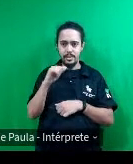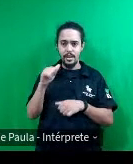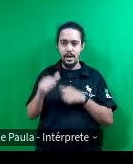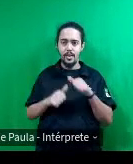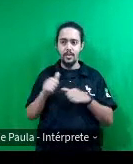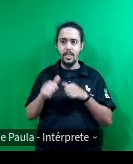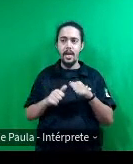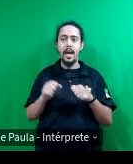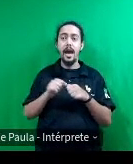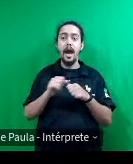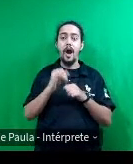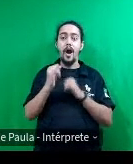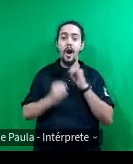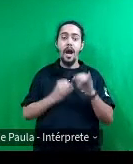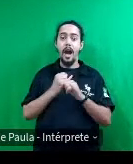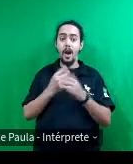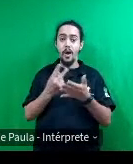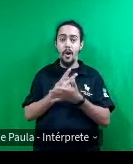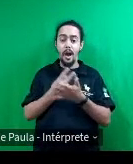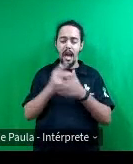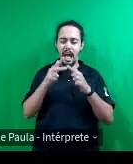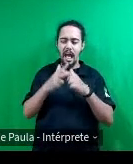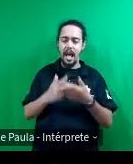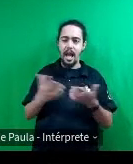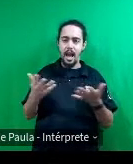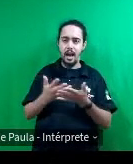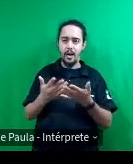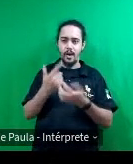com vocês aqui.